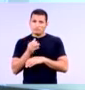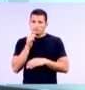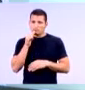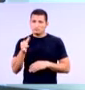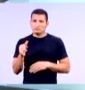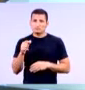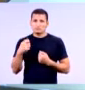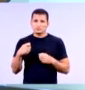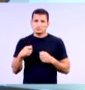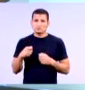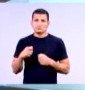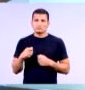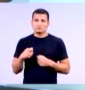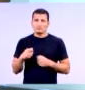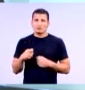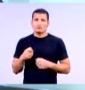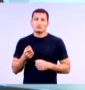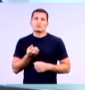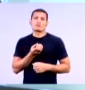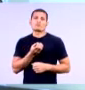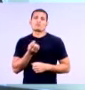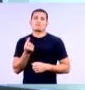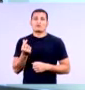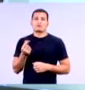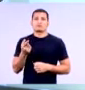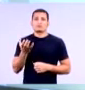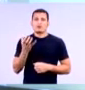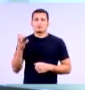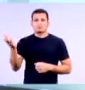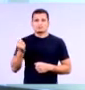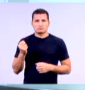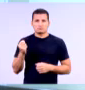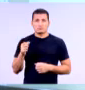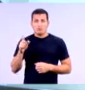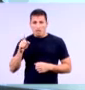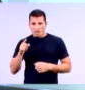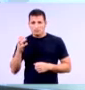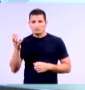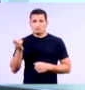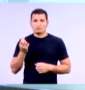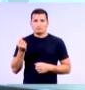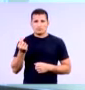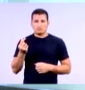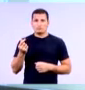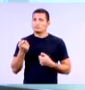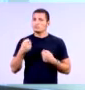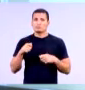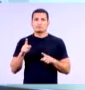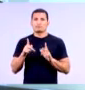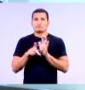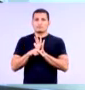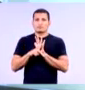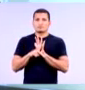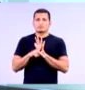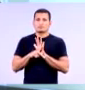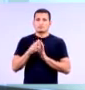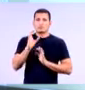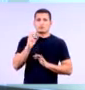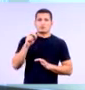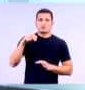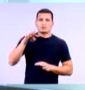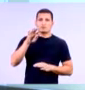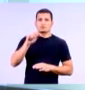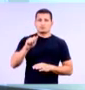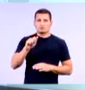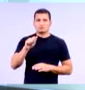Você tem que informar para a conta o valor que você quer sacar. Então esse valor, gente, não pertence à conta corrente, é um